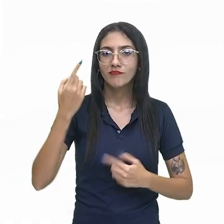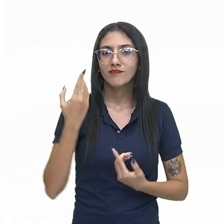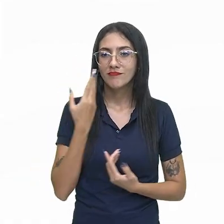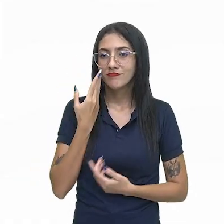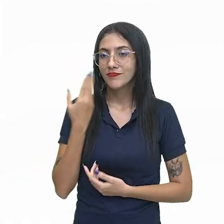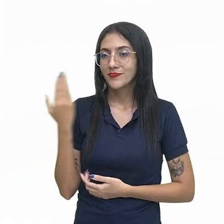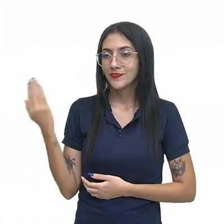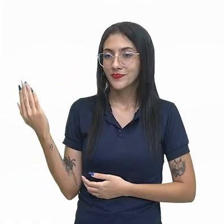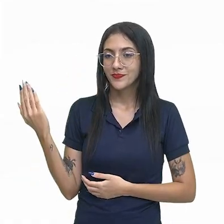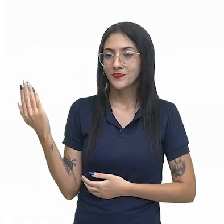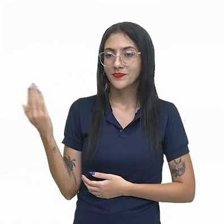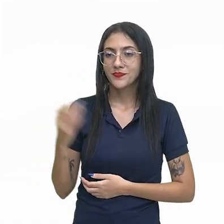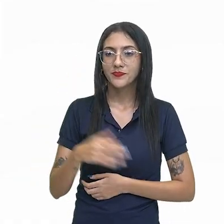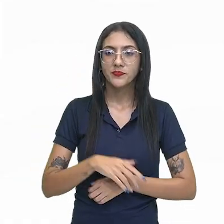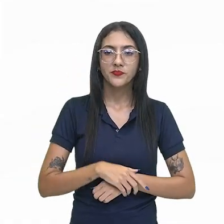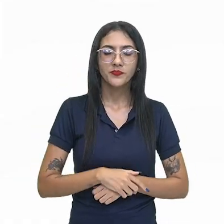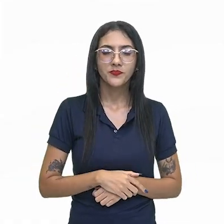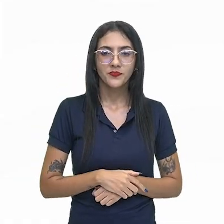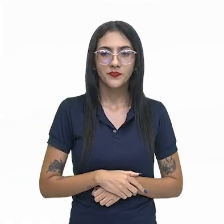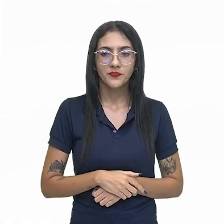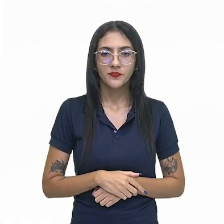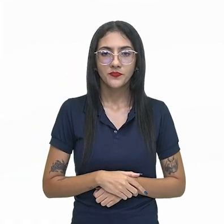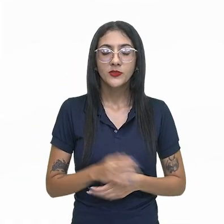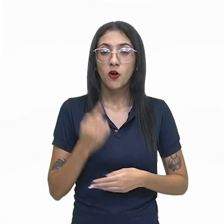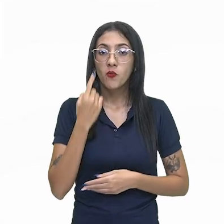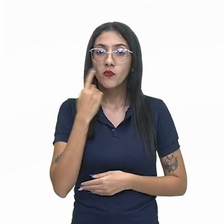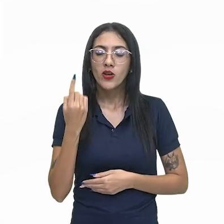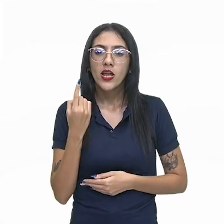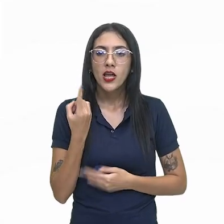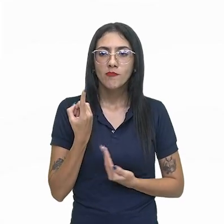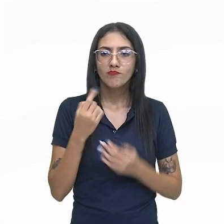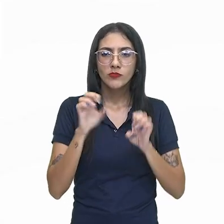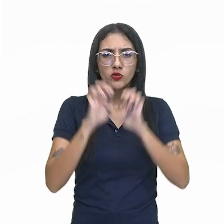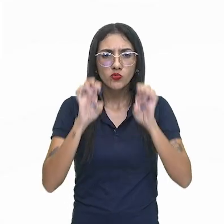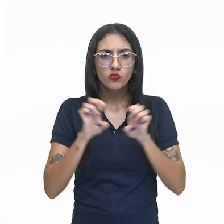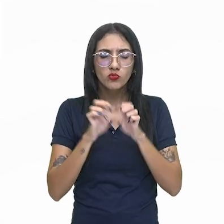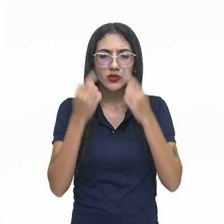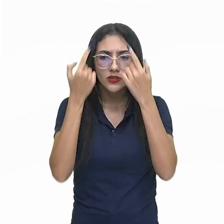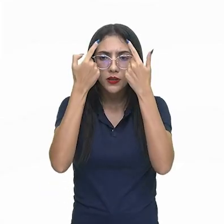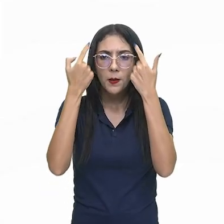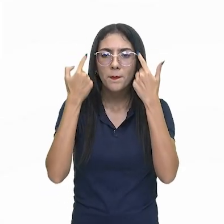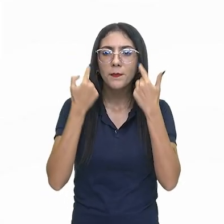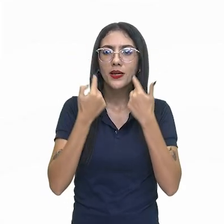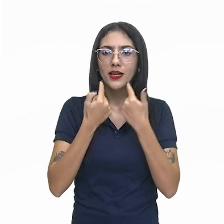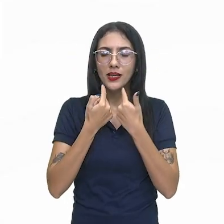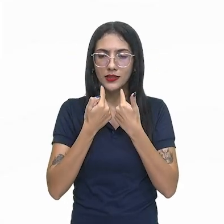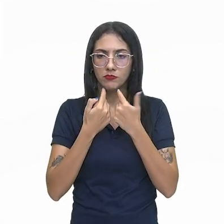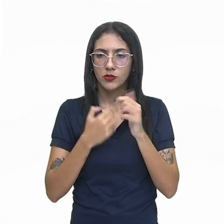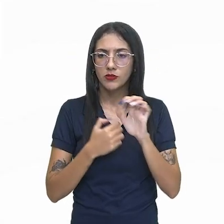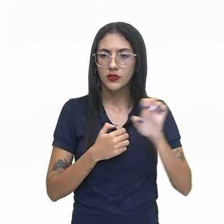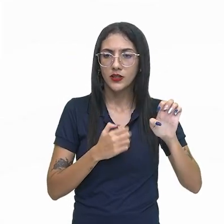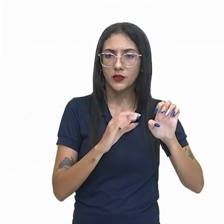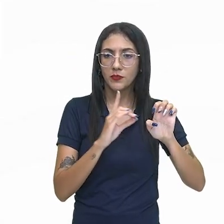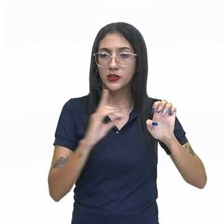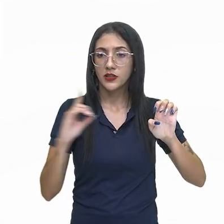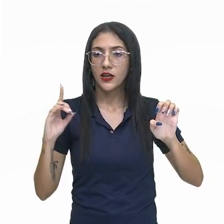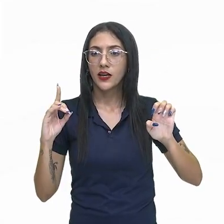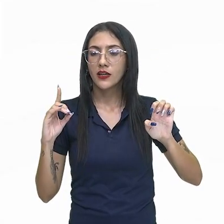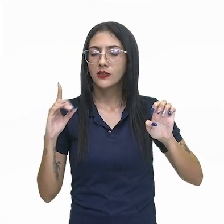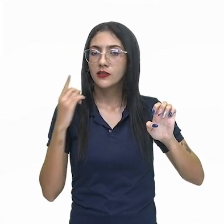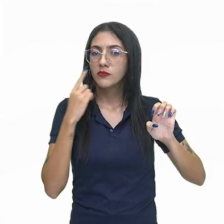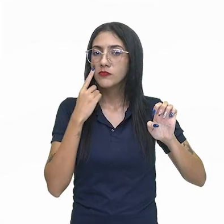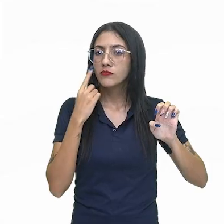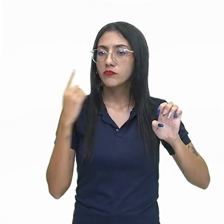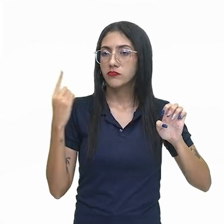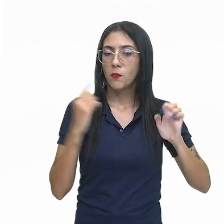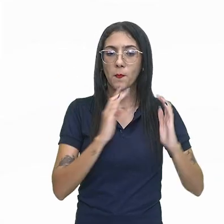esquema didático. Nós temos aí formatos de crânios diferentes. Da esquerda para a direita, a leitura é feita em